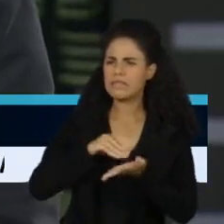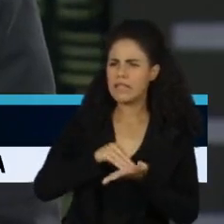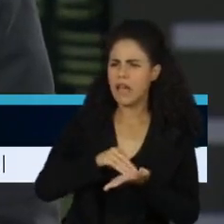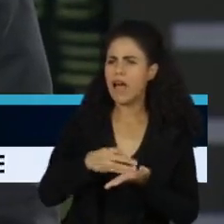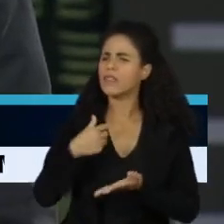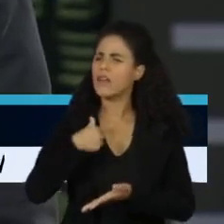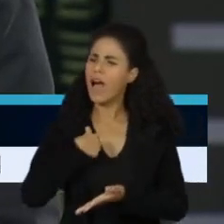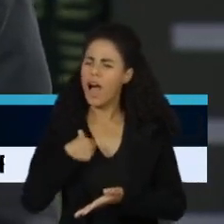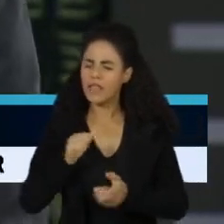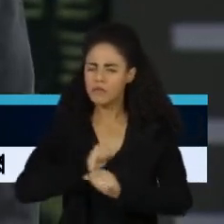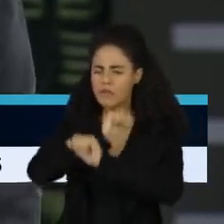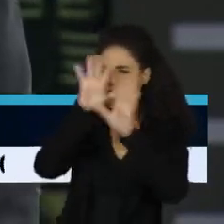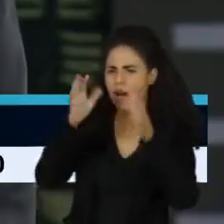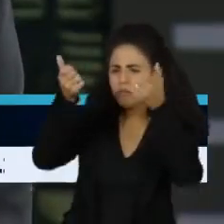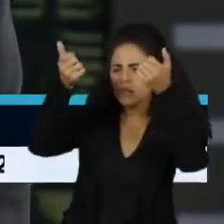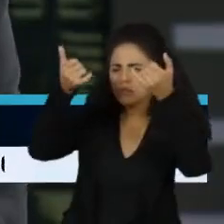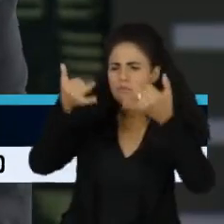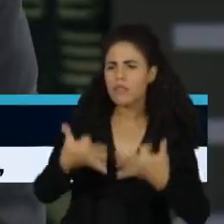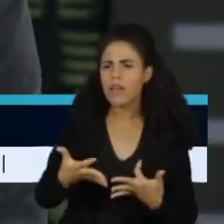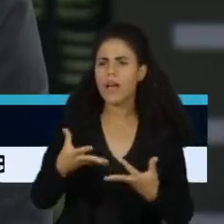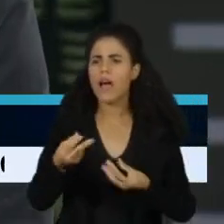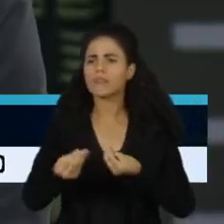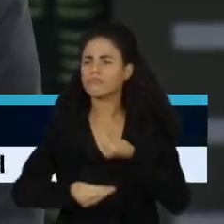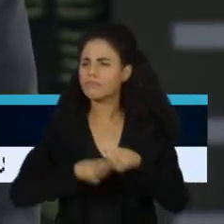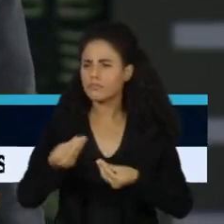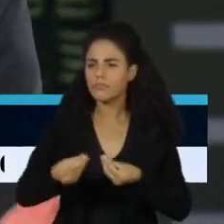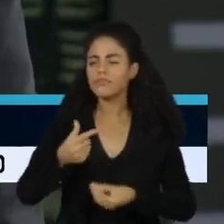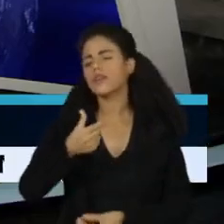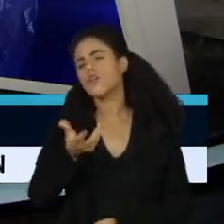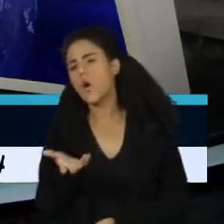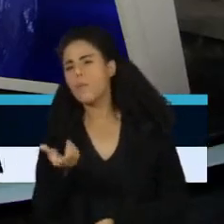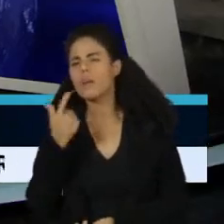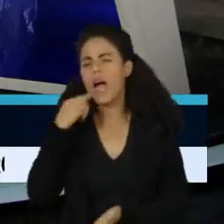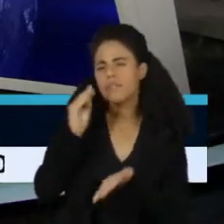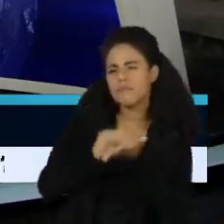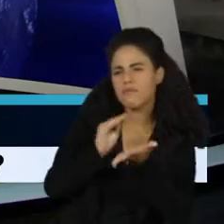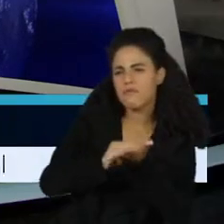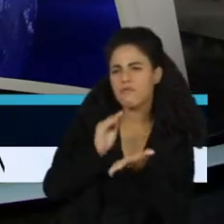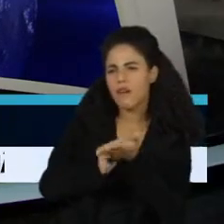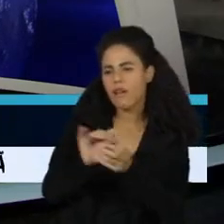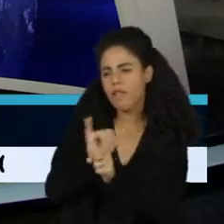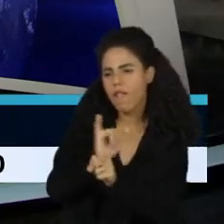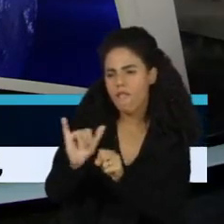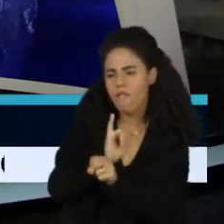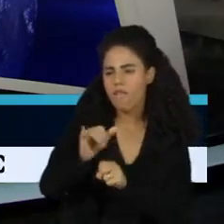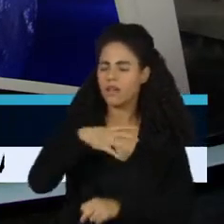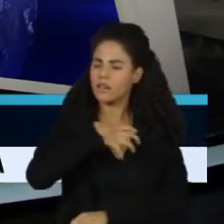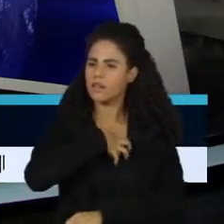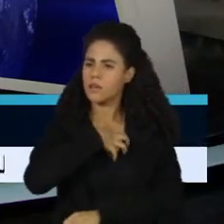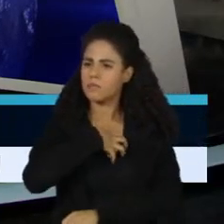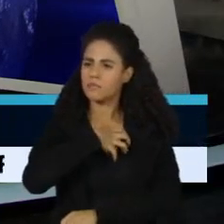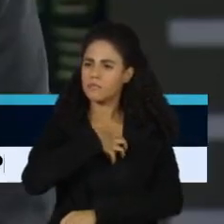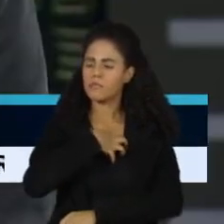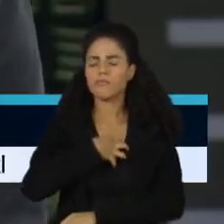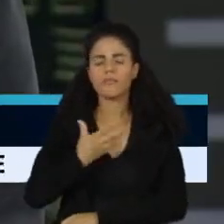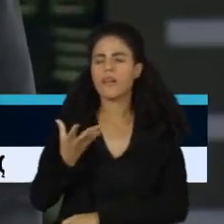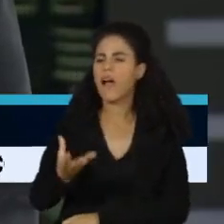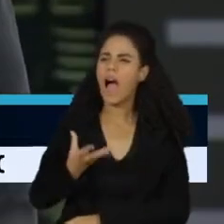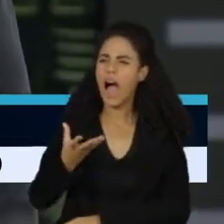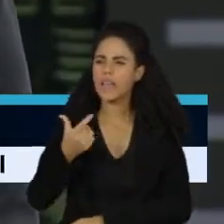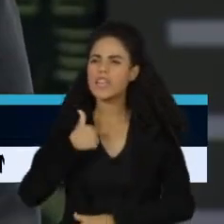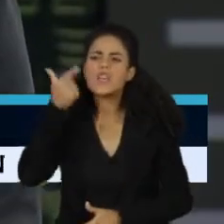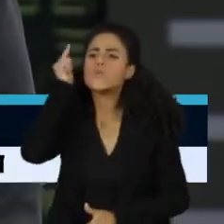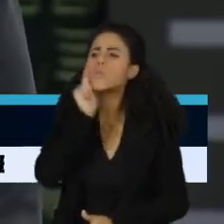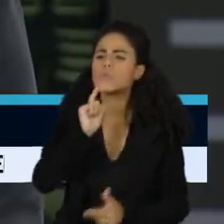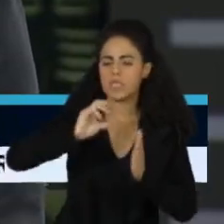falta capilaridade, uma coisa que eu não deveria falar, nem o Arnaldo, né? Mas enfim, mas falta esse tipo de coisa. Quer dizer, ele não conseguiu formar